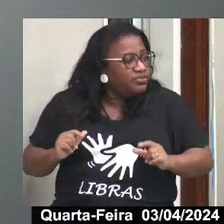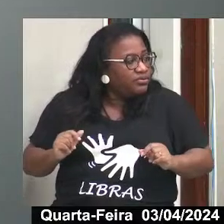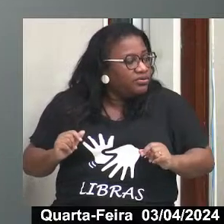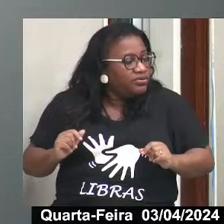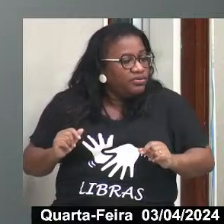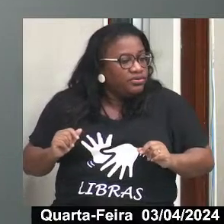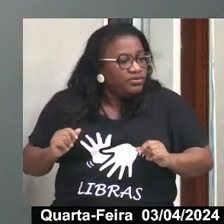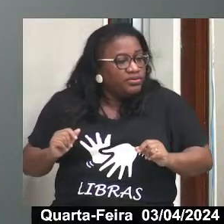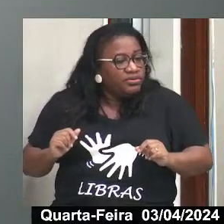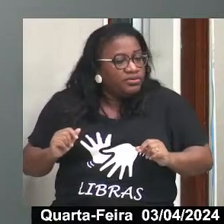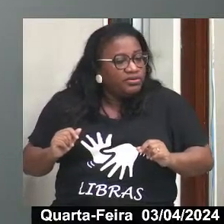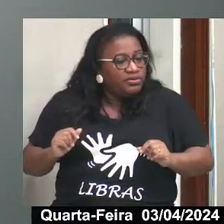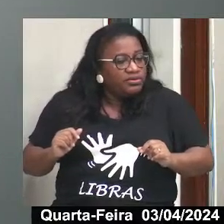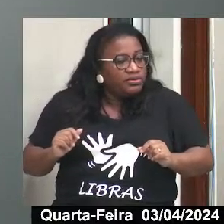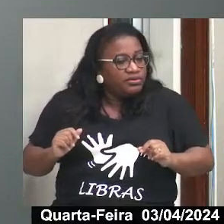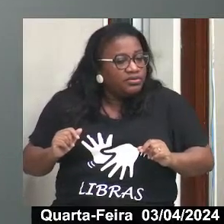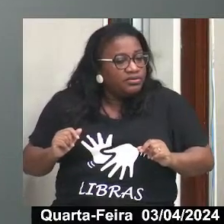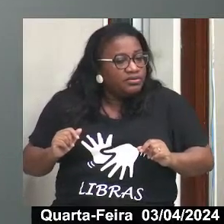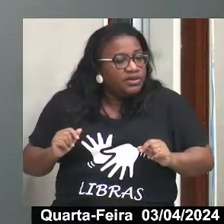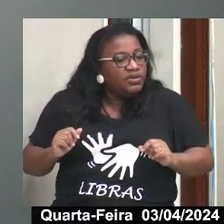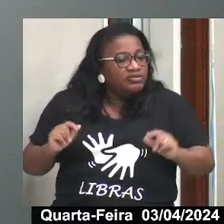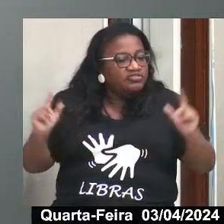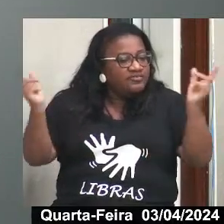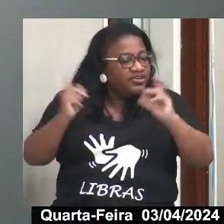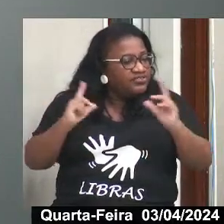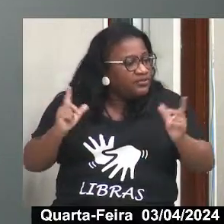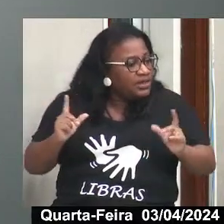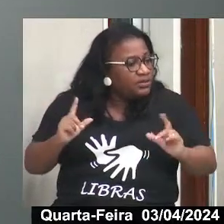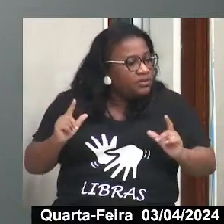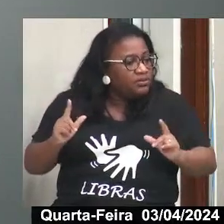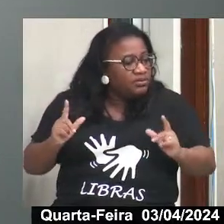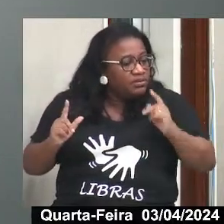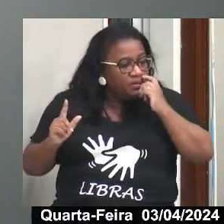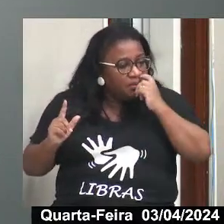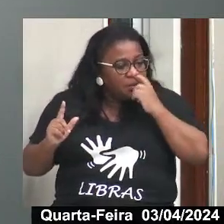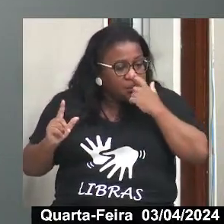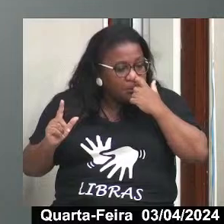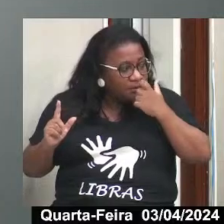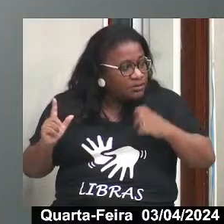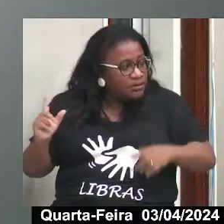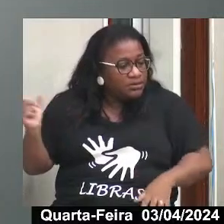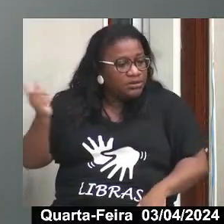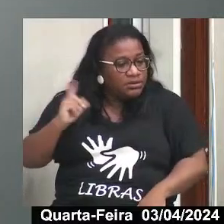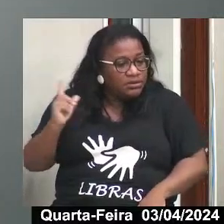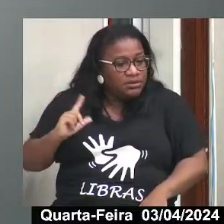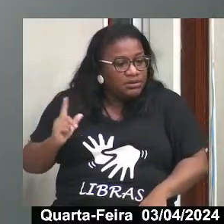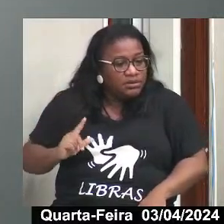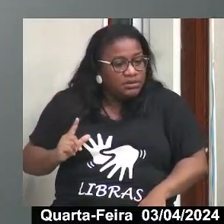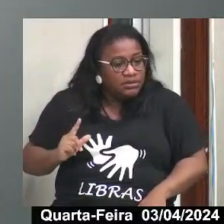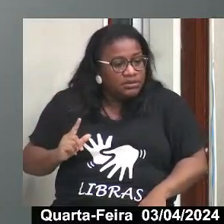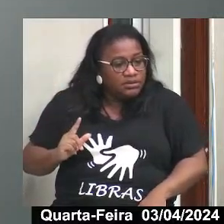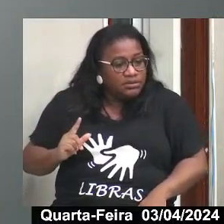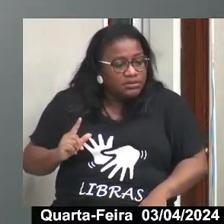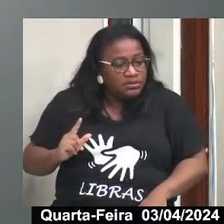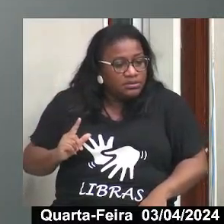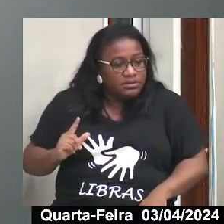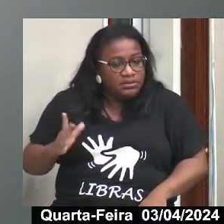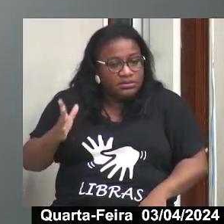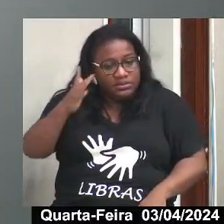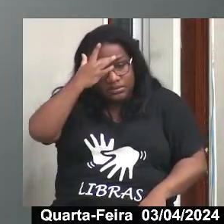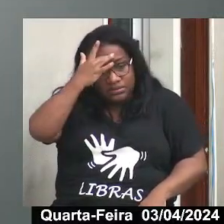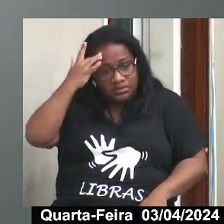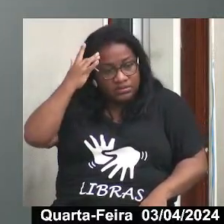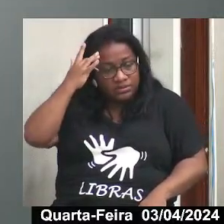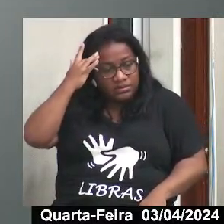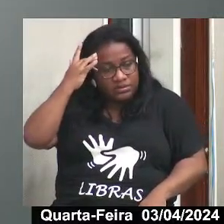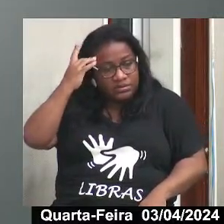devemos continuar trabalhando junto com esse governo, porque pode ter certeza, vai dar certo. Meu irmão, meu